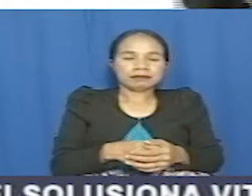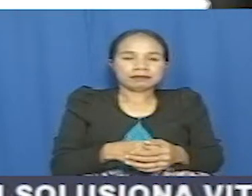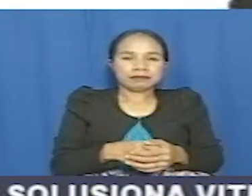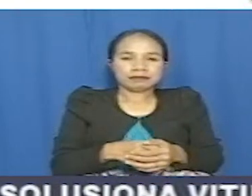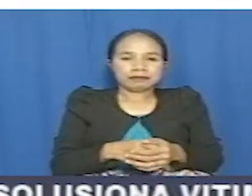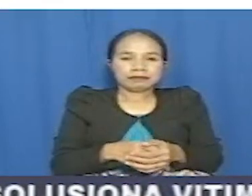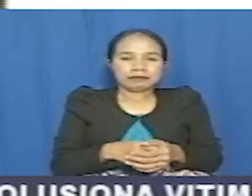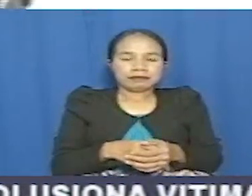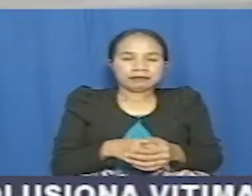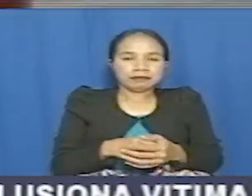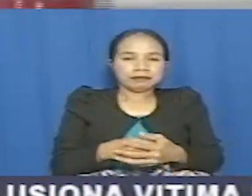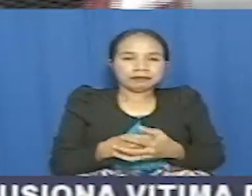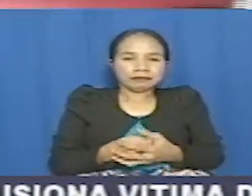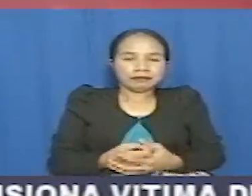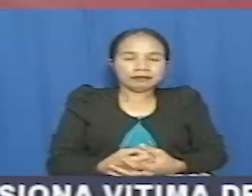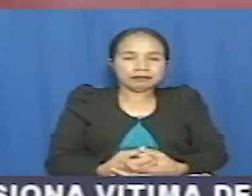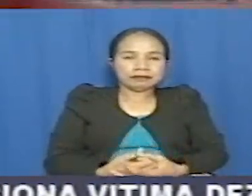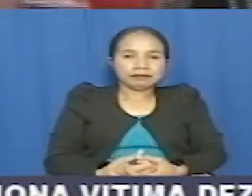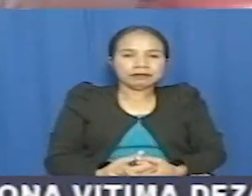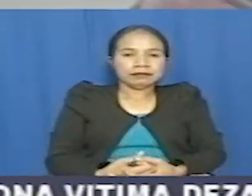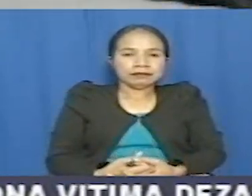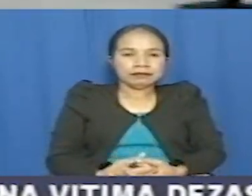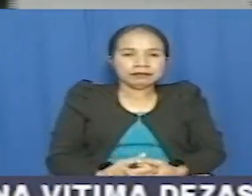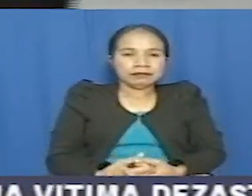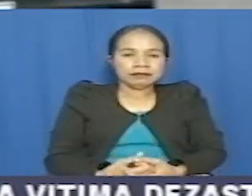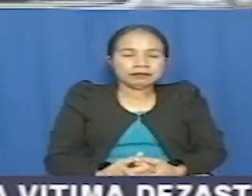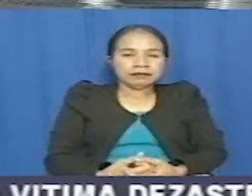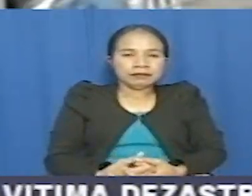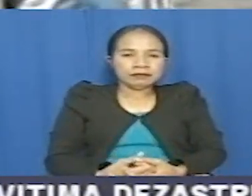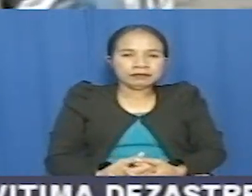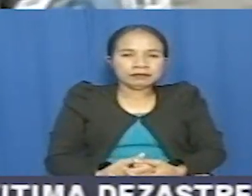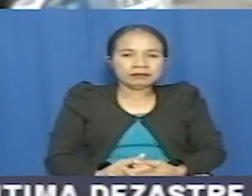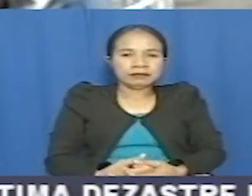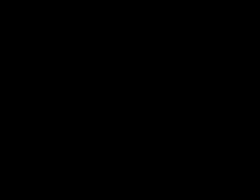infrator. João Aníbal Raimundo da Conceição ba RTTL.